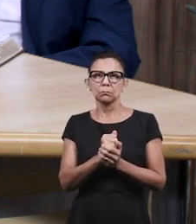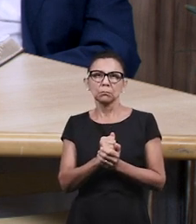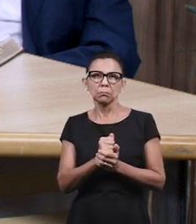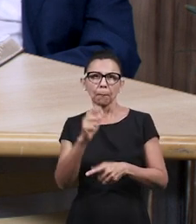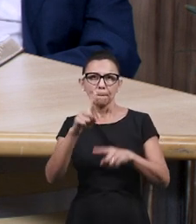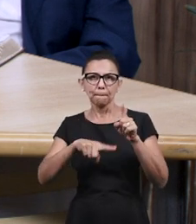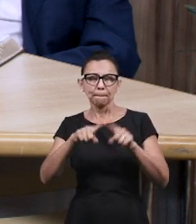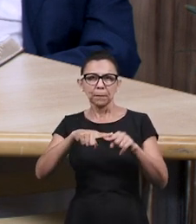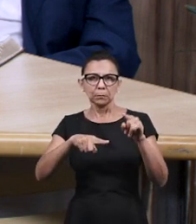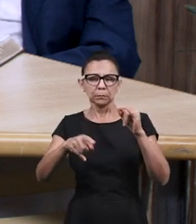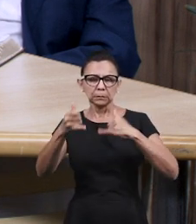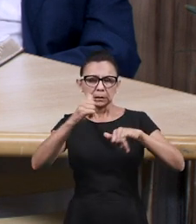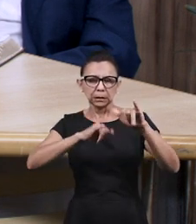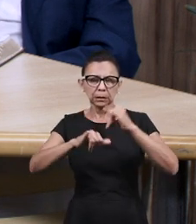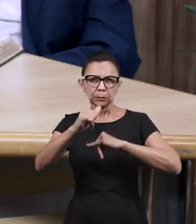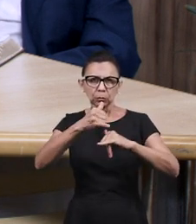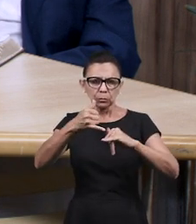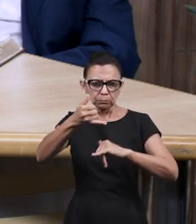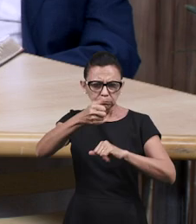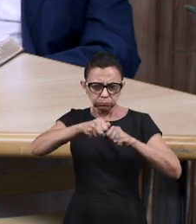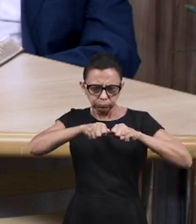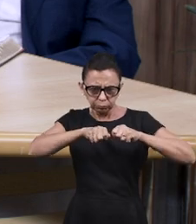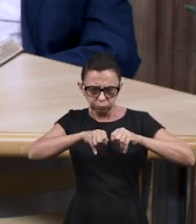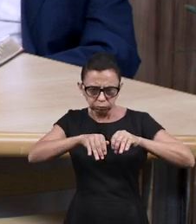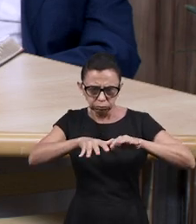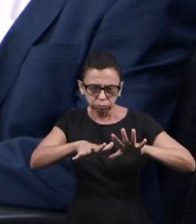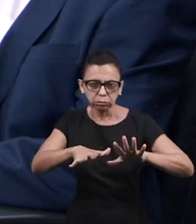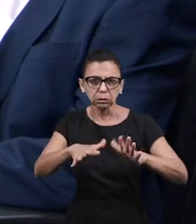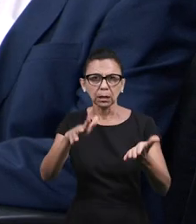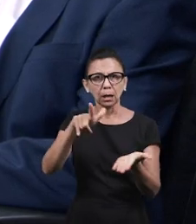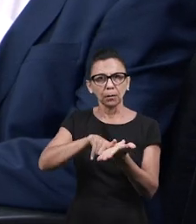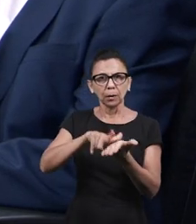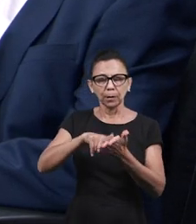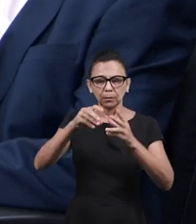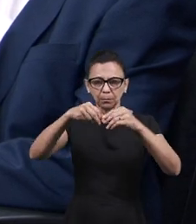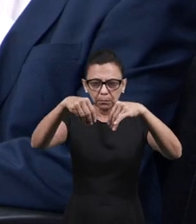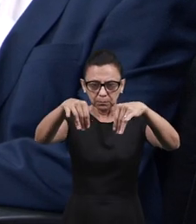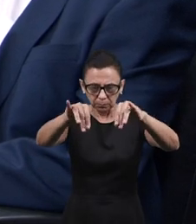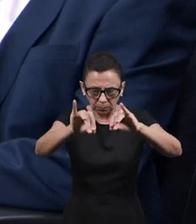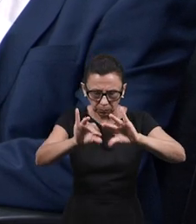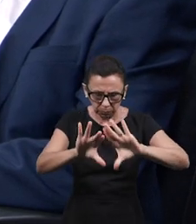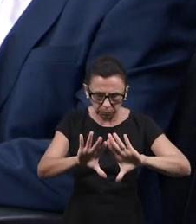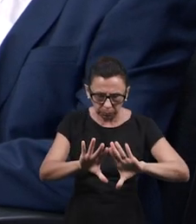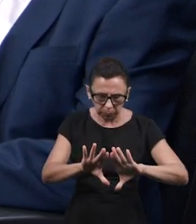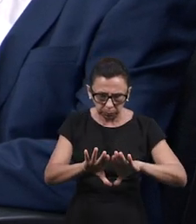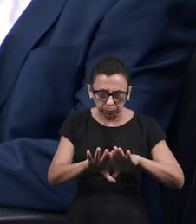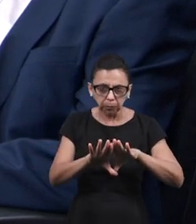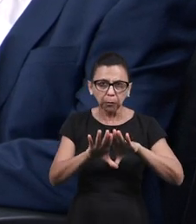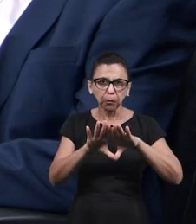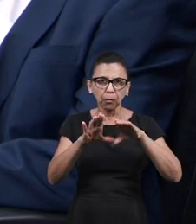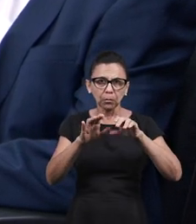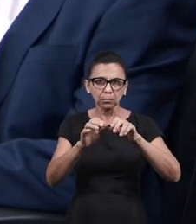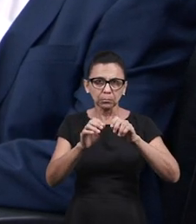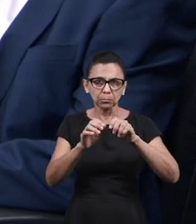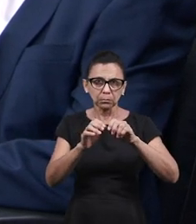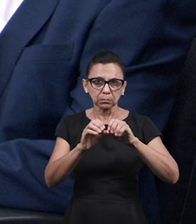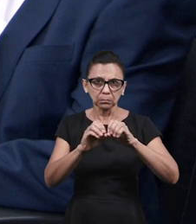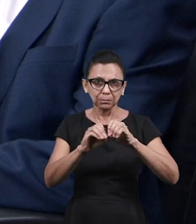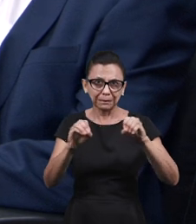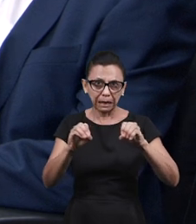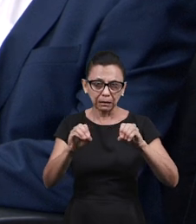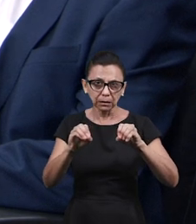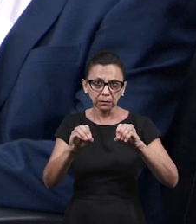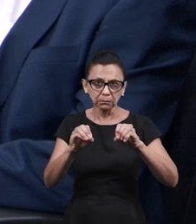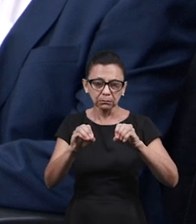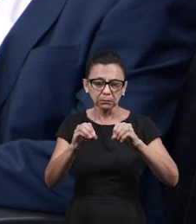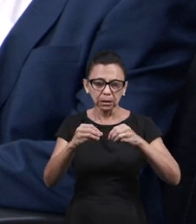aparece, surge naquele papel. E ele sempre fazia essa comparação da revelação. Quer dizer, é algo que existe,